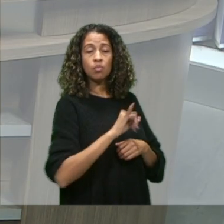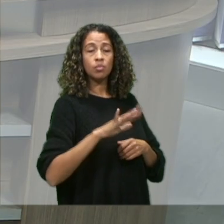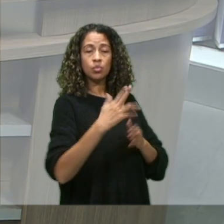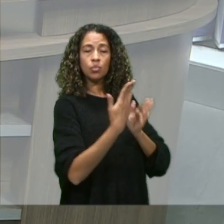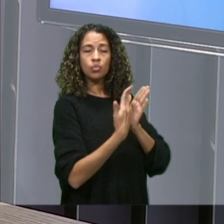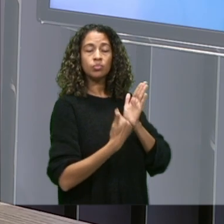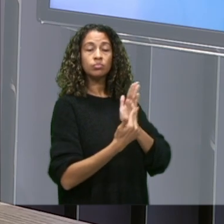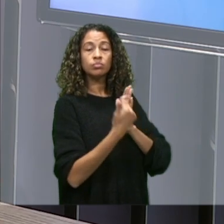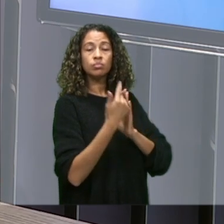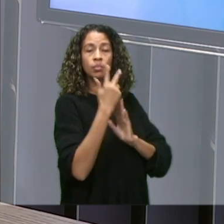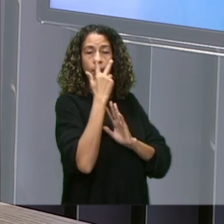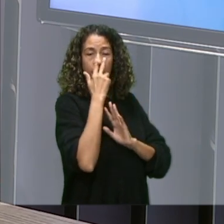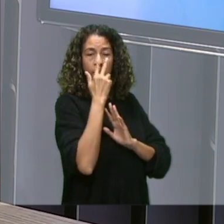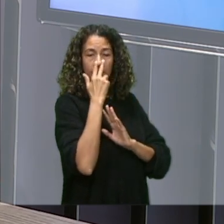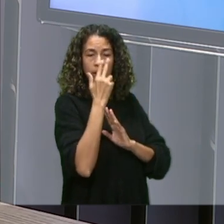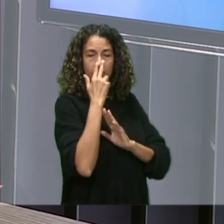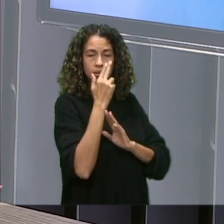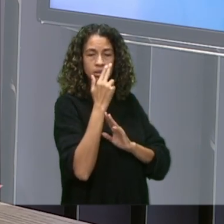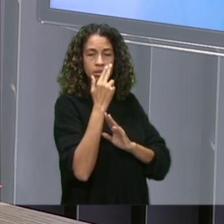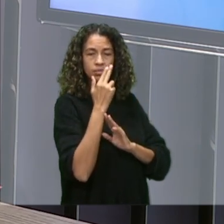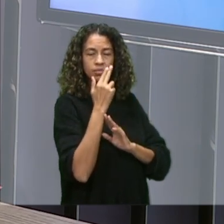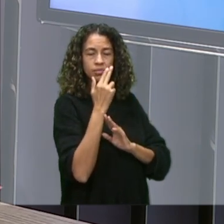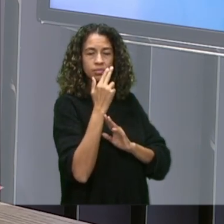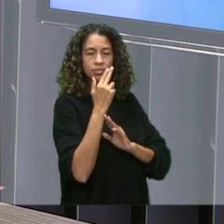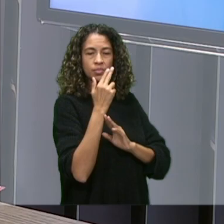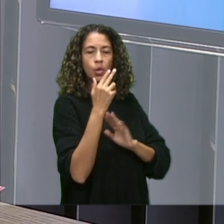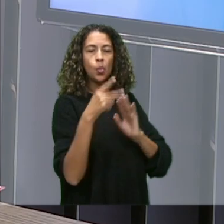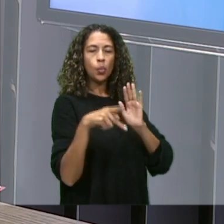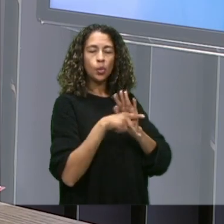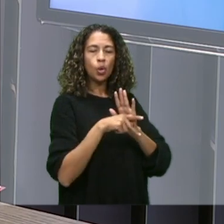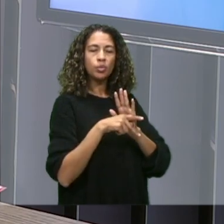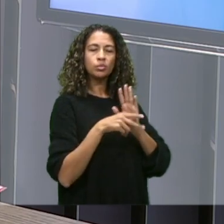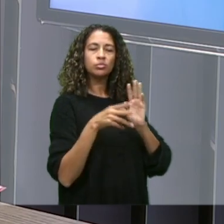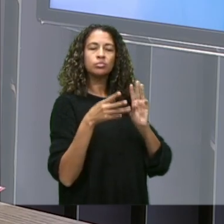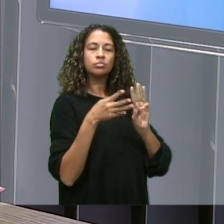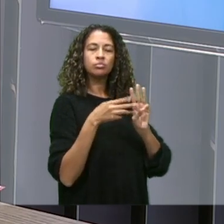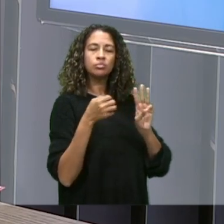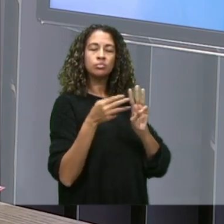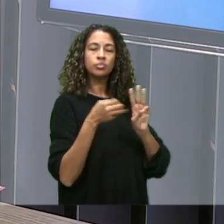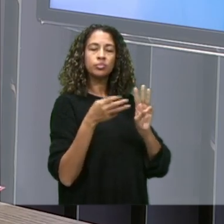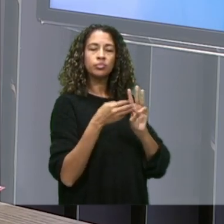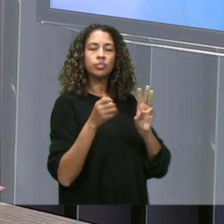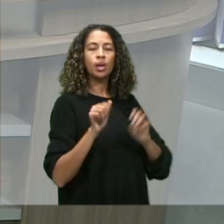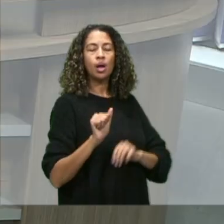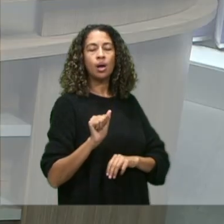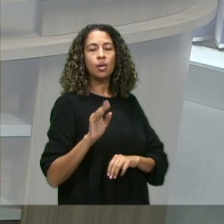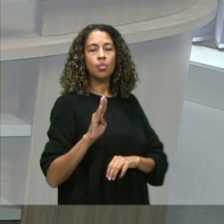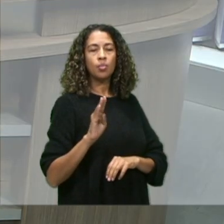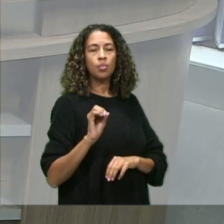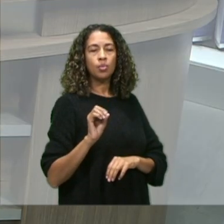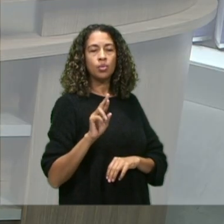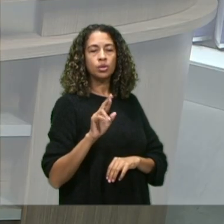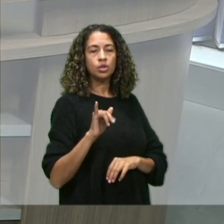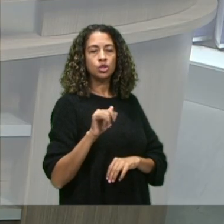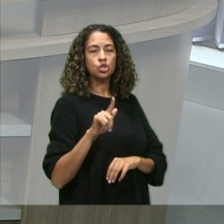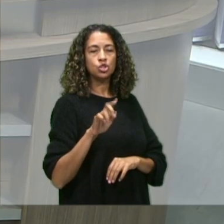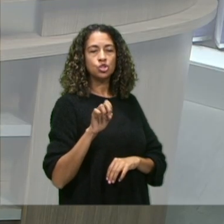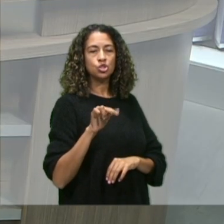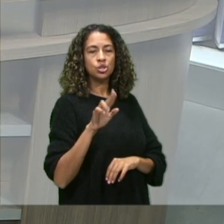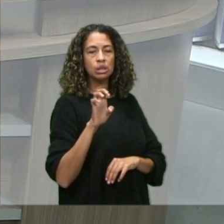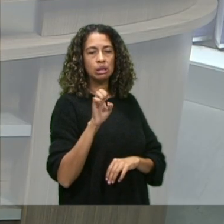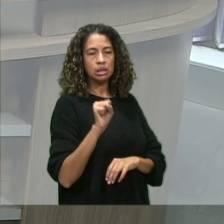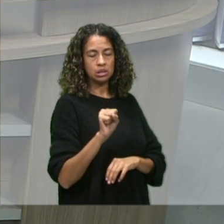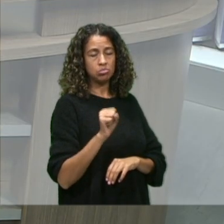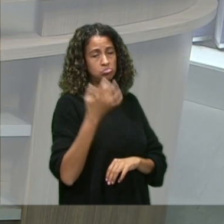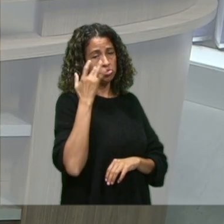parece uma pintura dos aborígenes, que os aborígenes fazem, que eles pegam... Eu não sei se vocês já